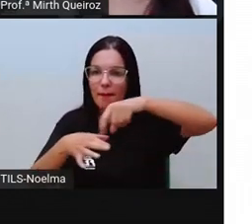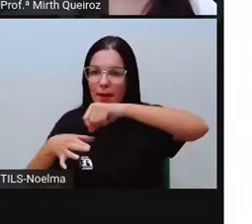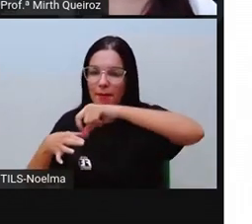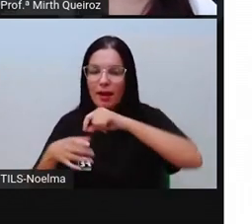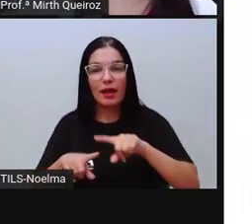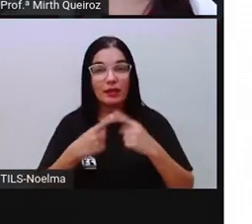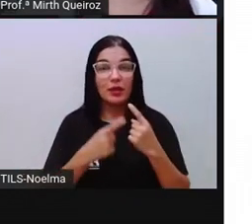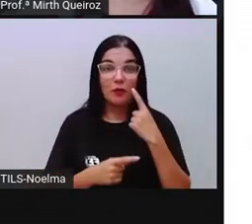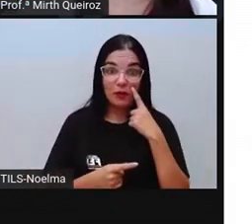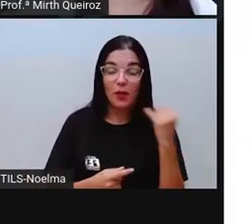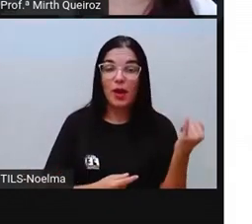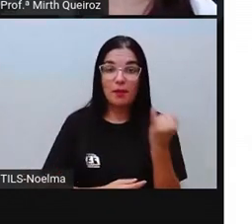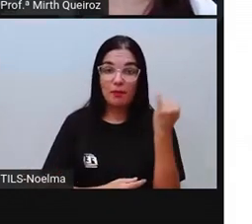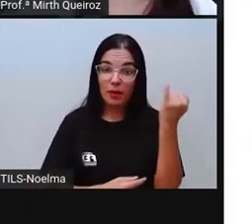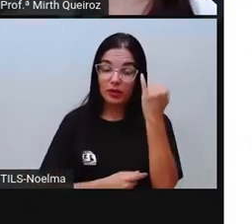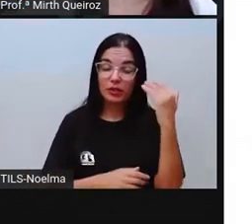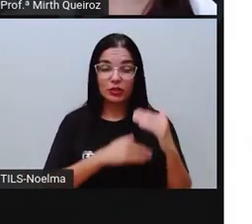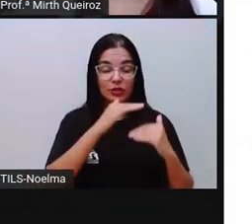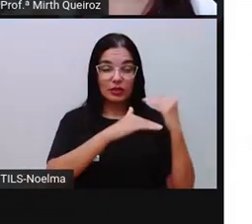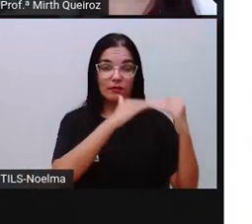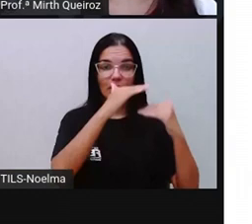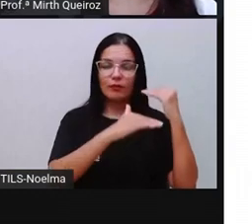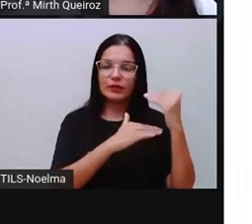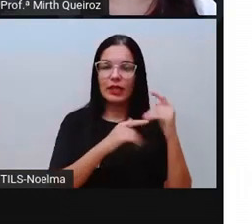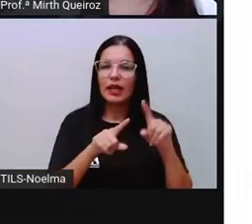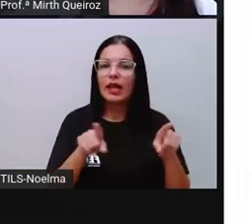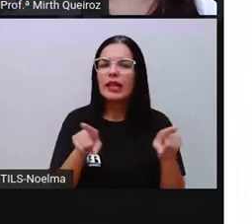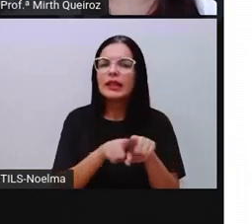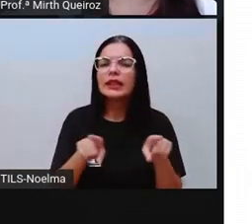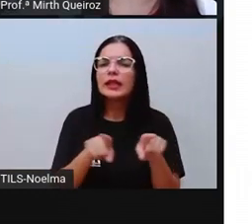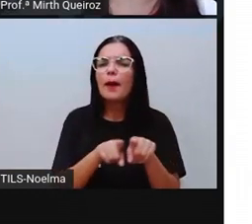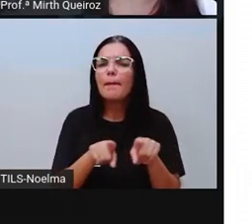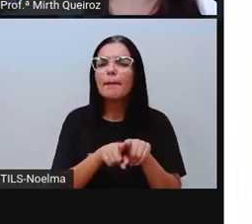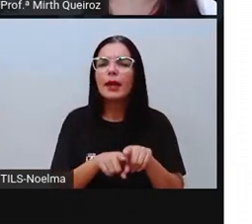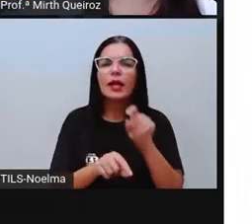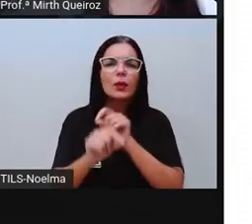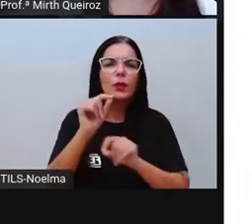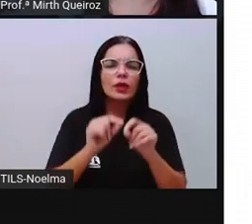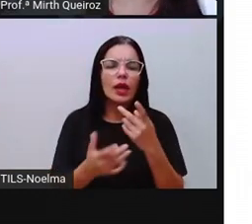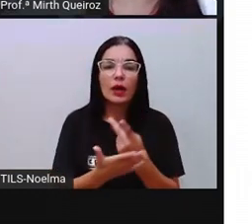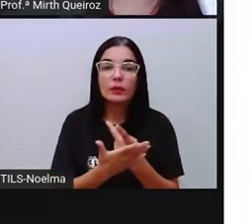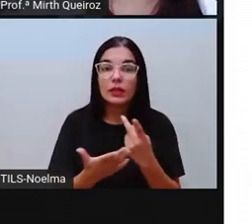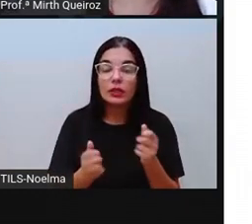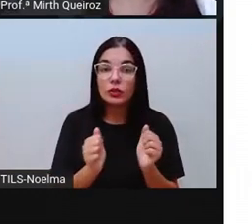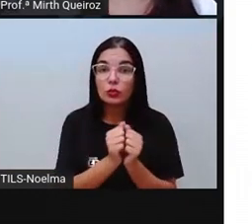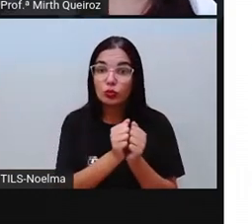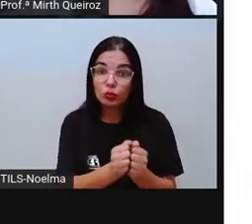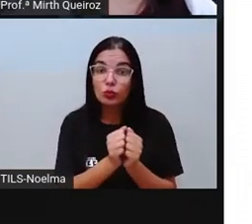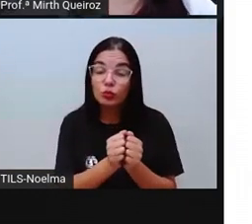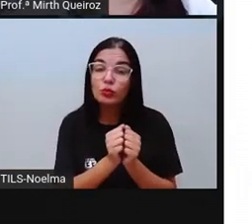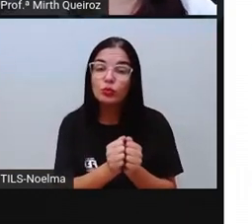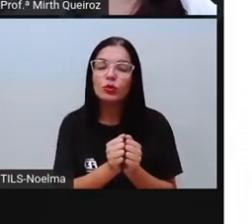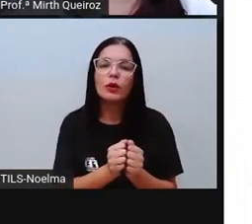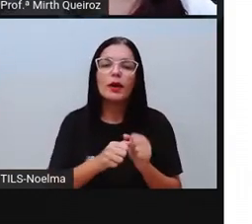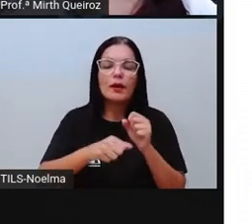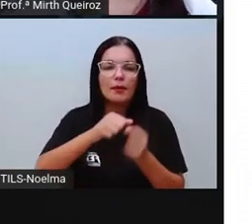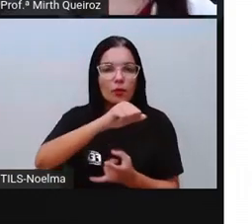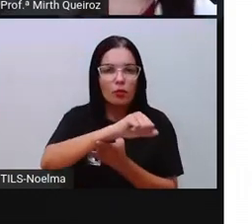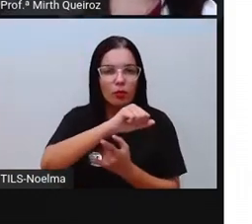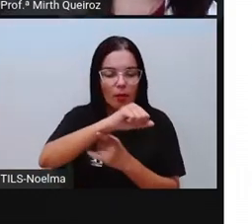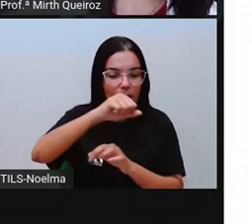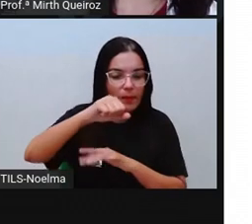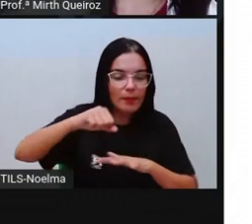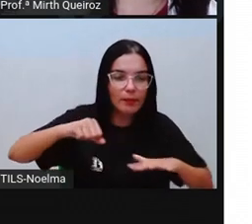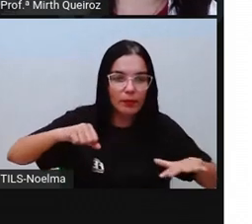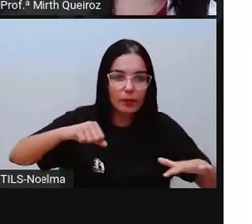aí desenvolvida pelo Tamanduá Bandeira. E além dele espalhar esses resíduos que vão servir de adubo para o solo, ele